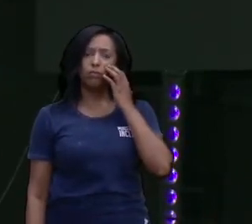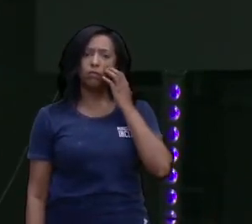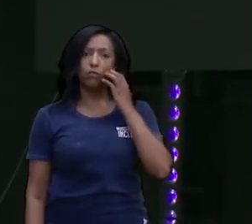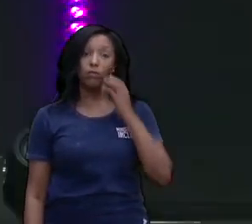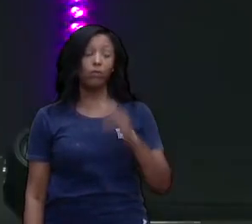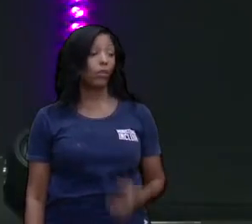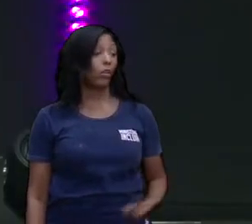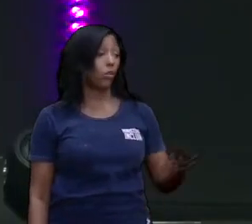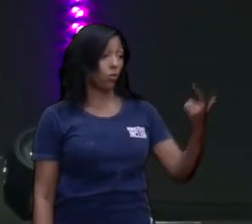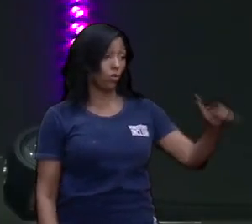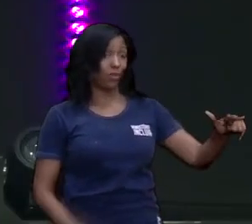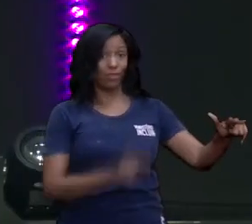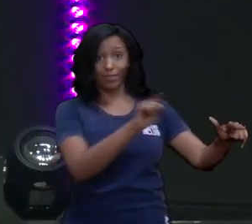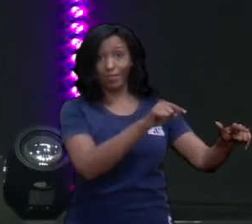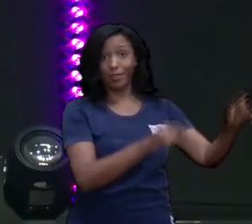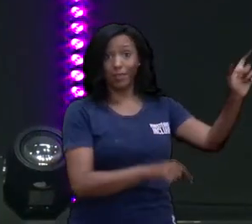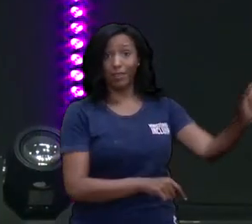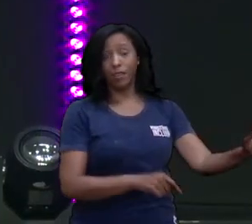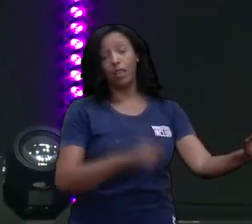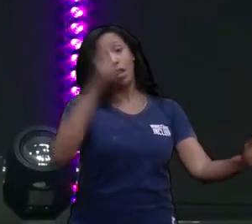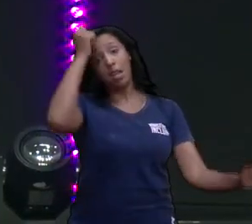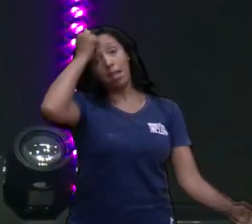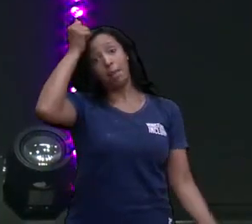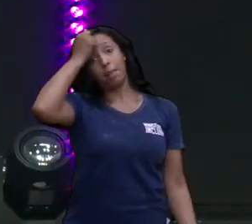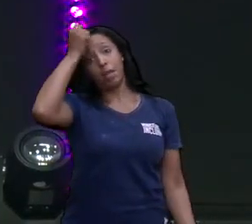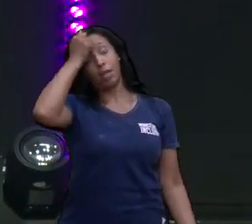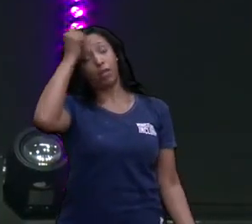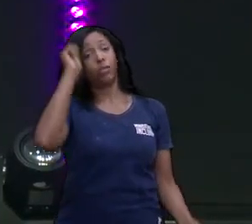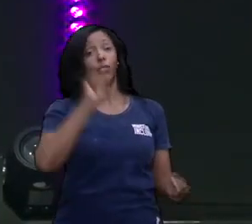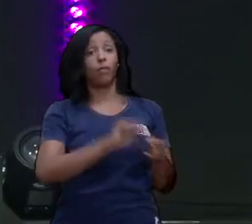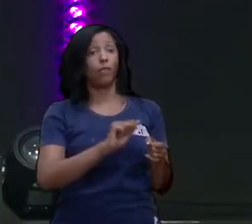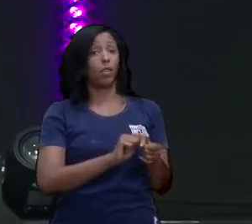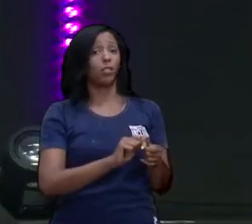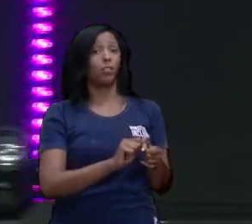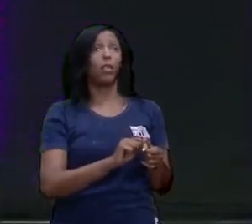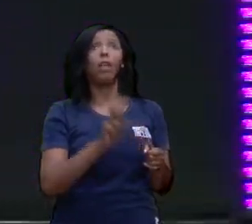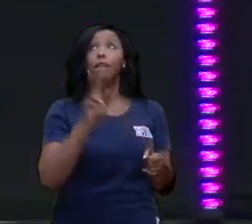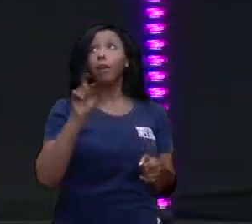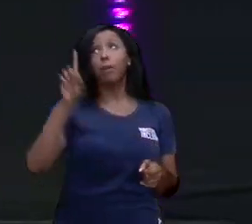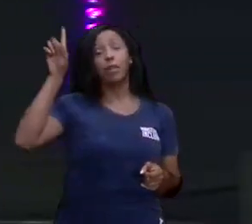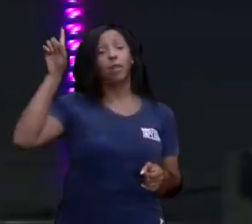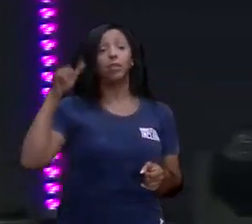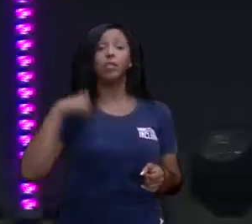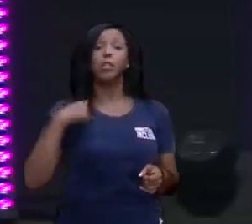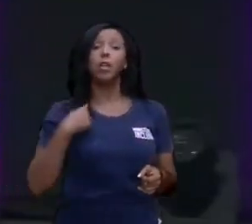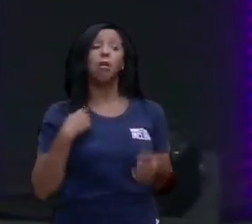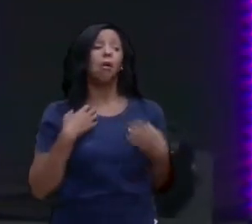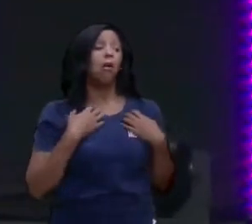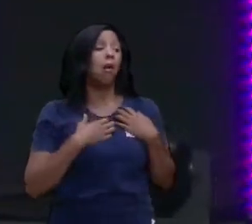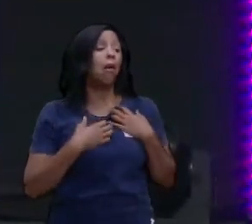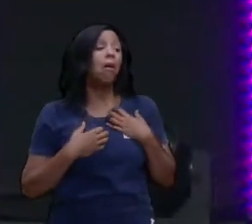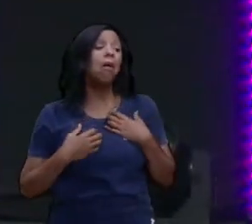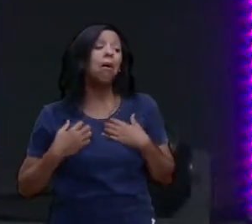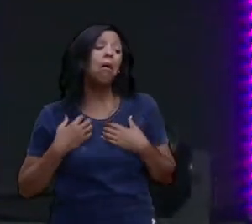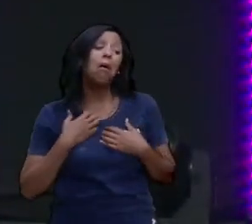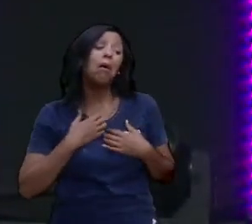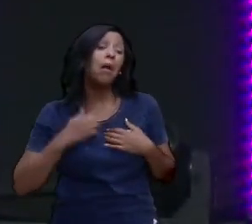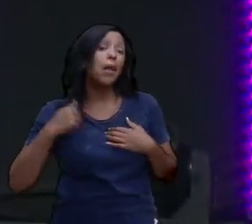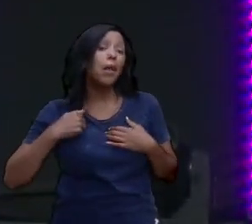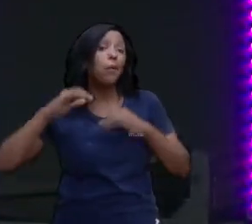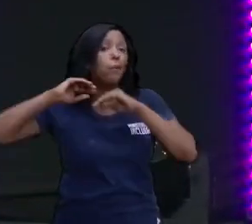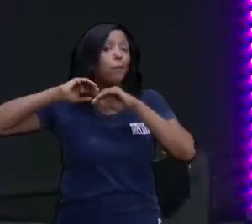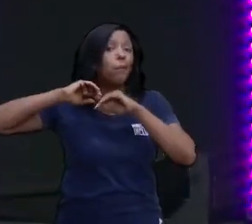e o outro se arrepende do que fez vai para Deus e eu com a minha mágoa fico fora de Deus